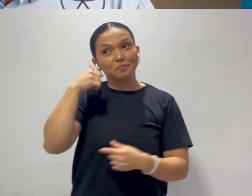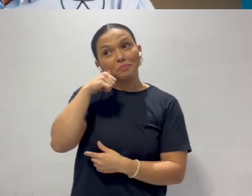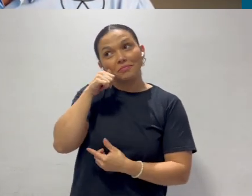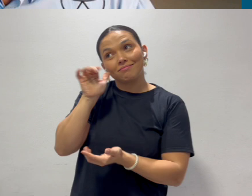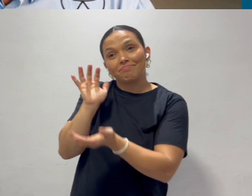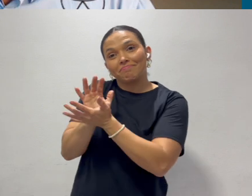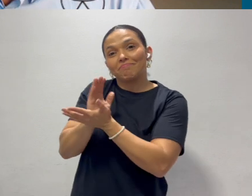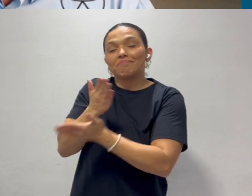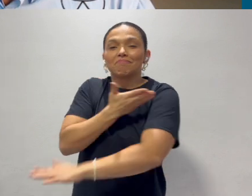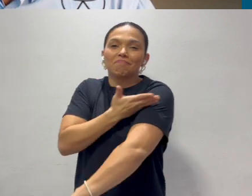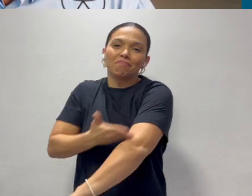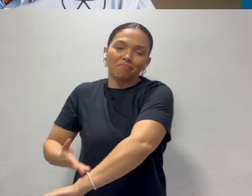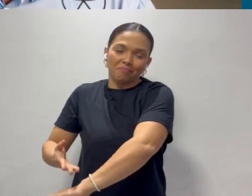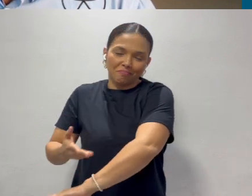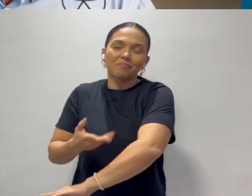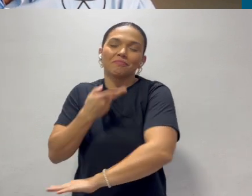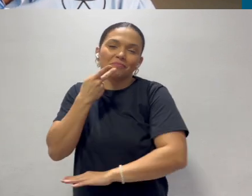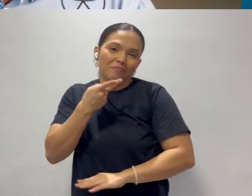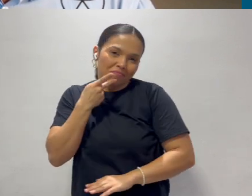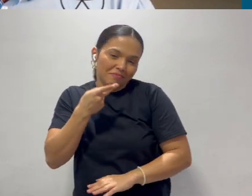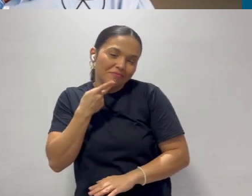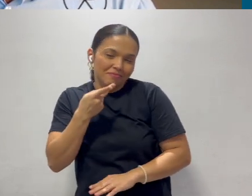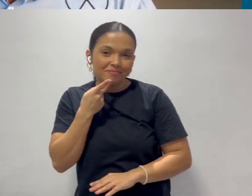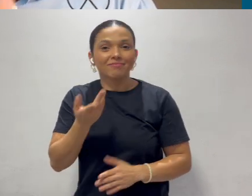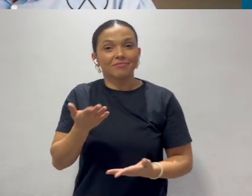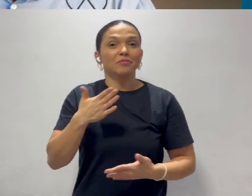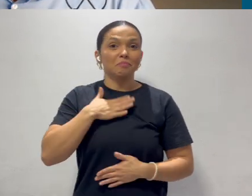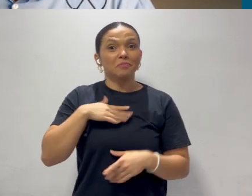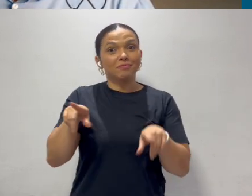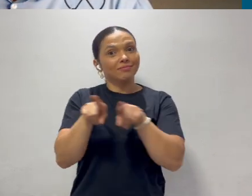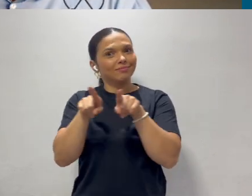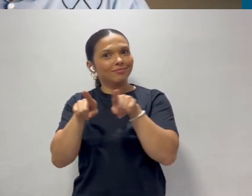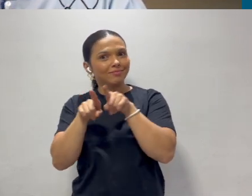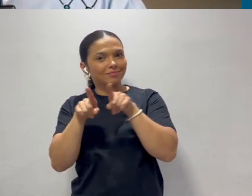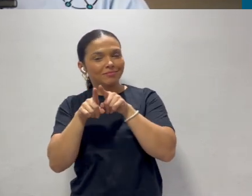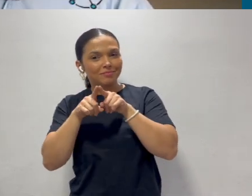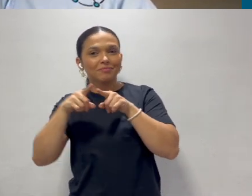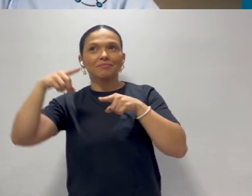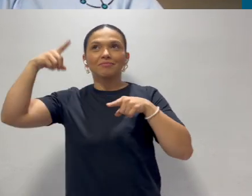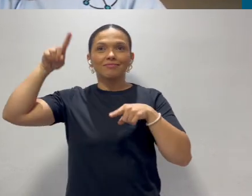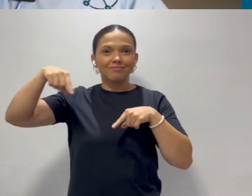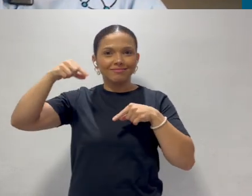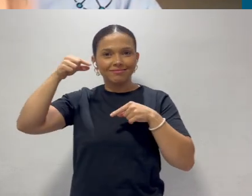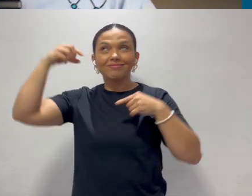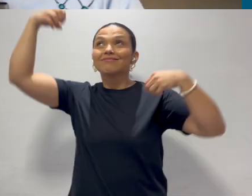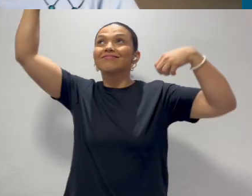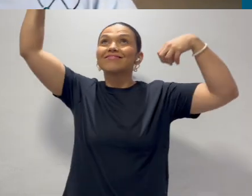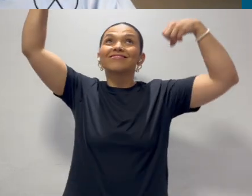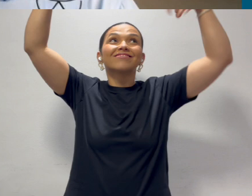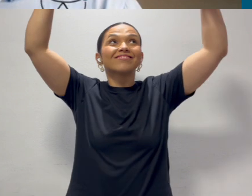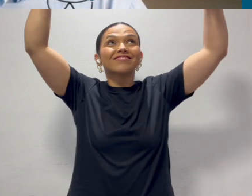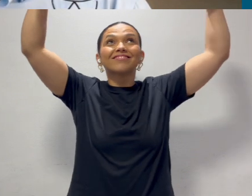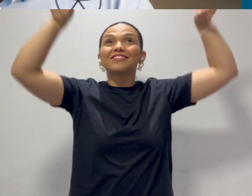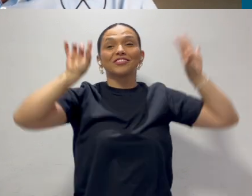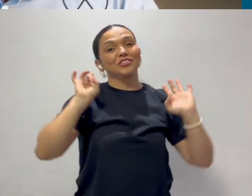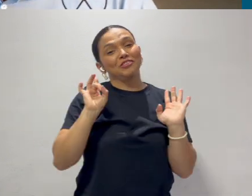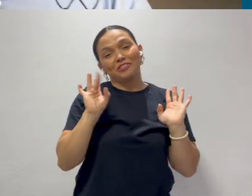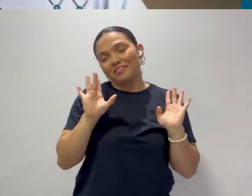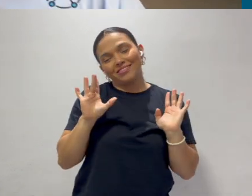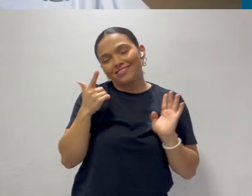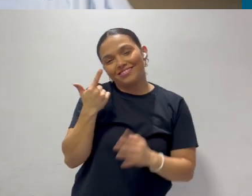luzes, a mulher, né? Ah, entendi. O meu também tem luzes. luzes acesas lá no